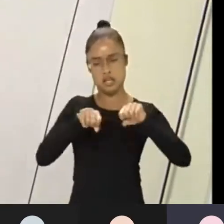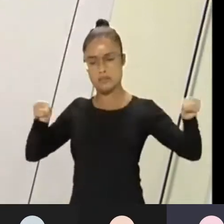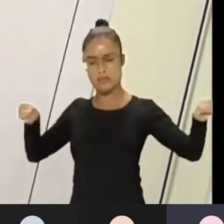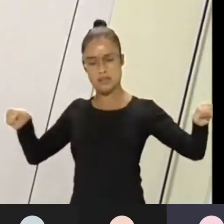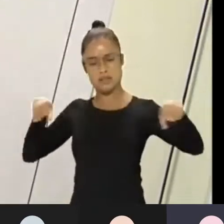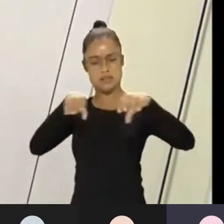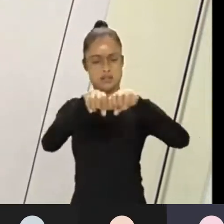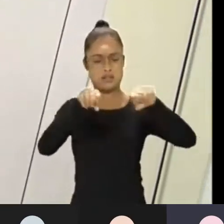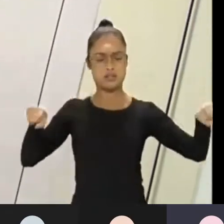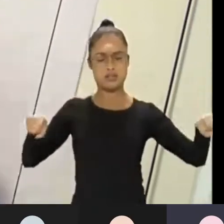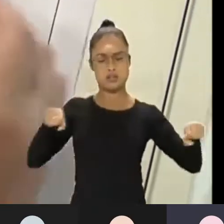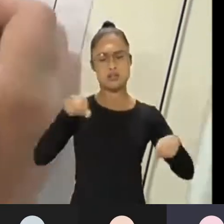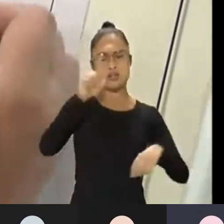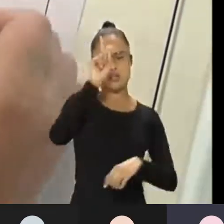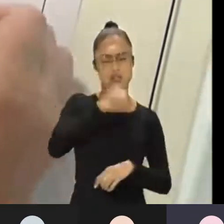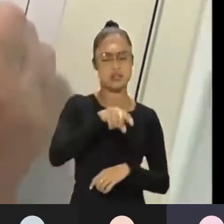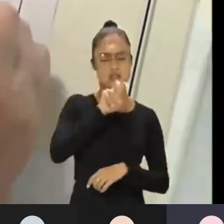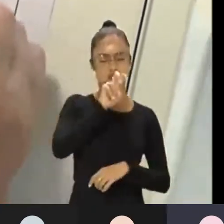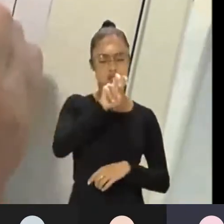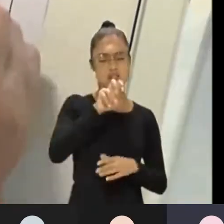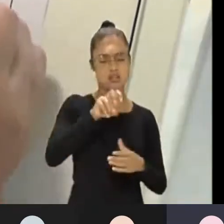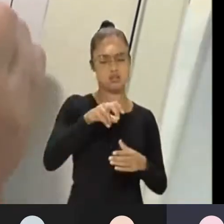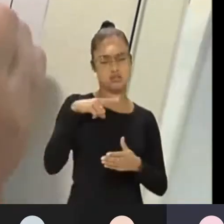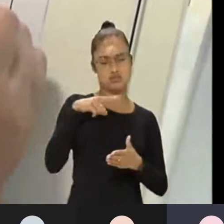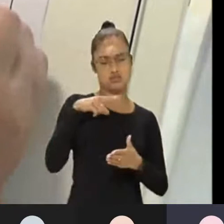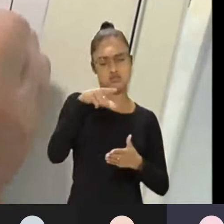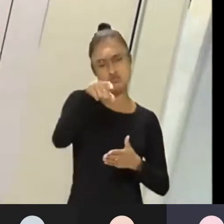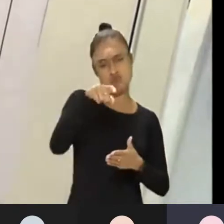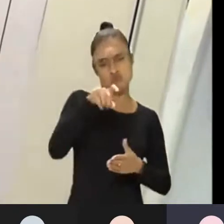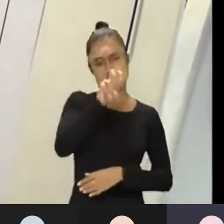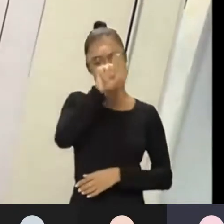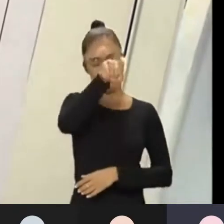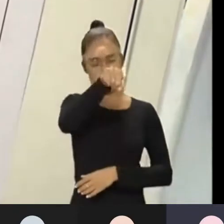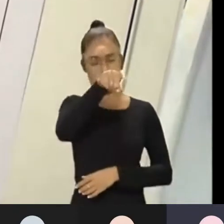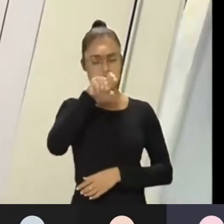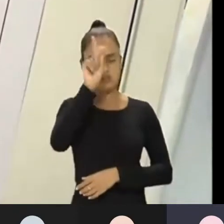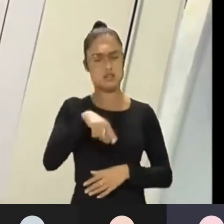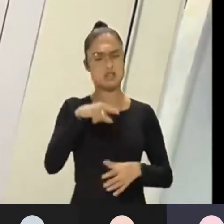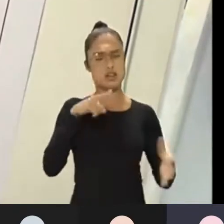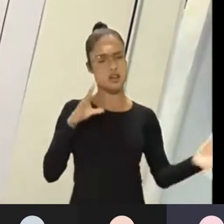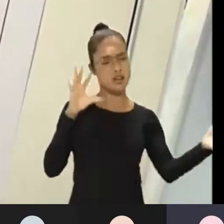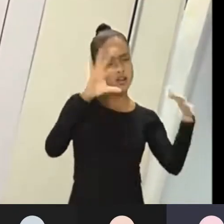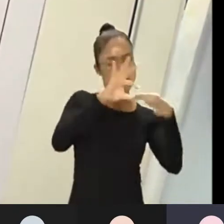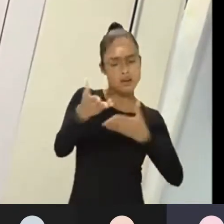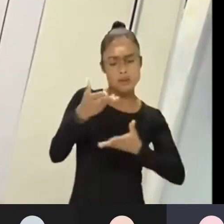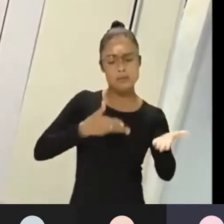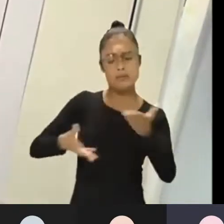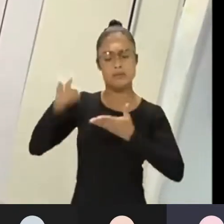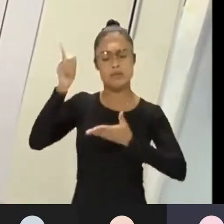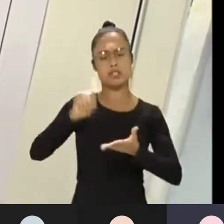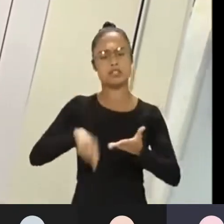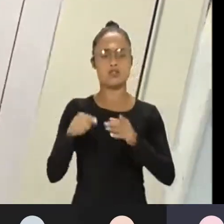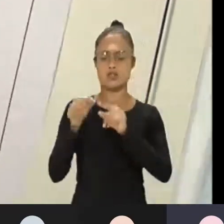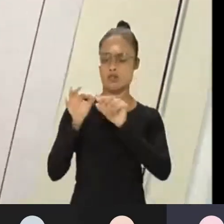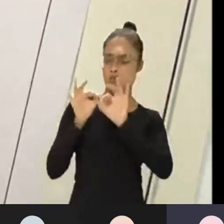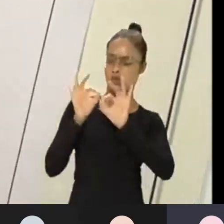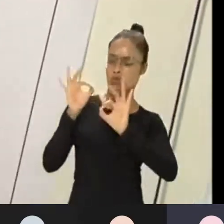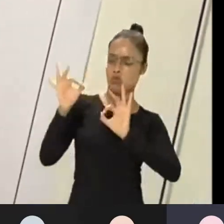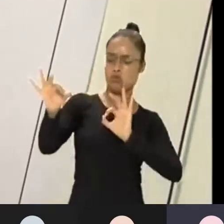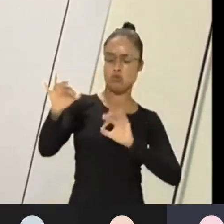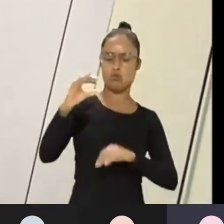então, esse sentido seria o eixo X, que está associado com o comprimento. Se